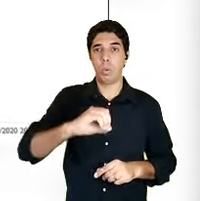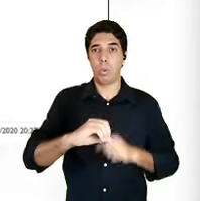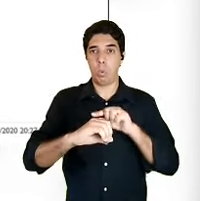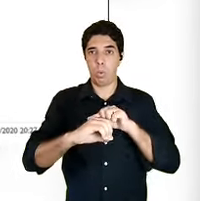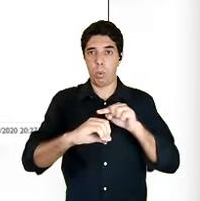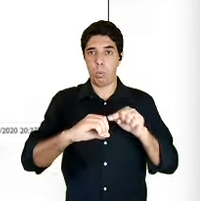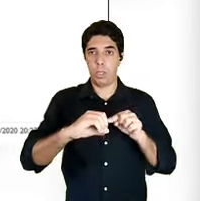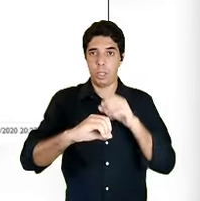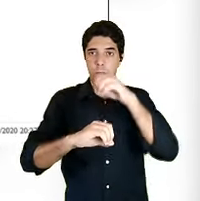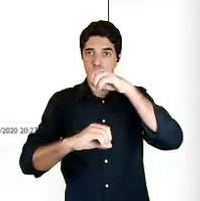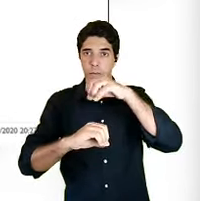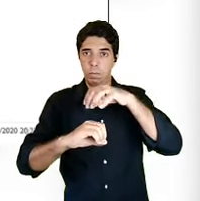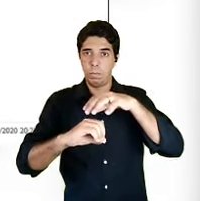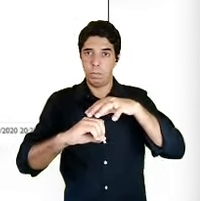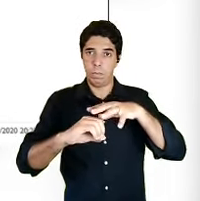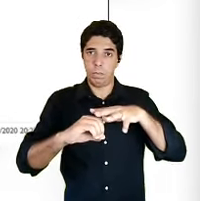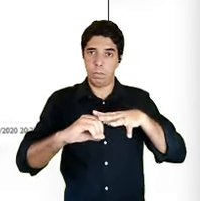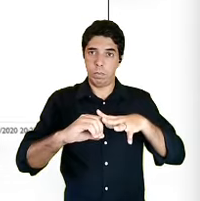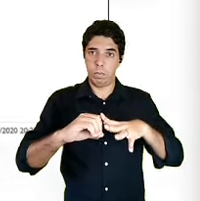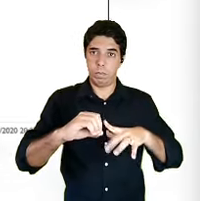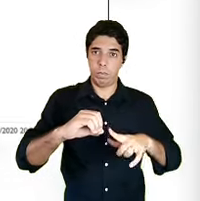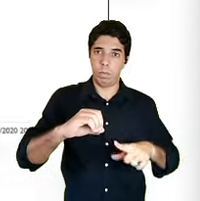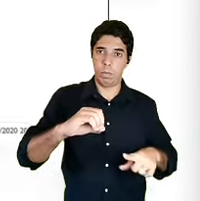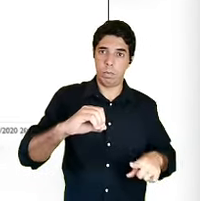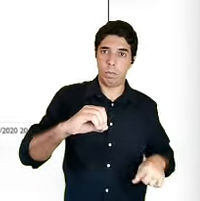incidem sobre o objeto e a partir daí